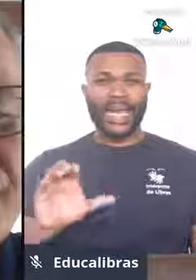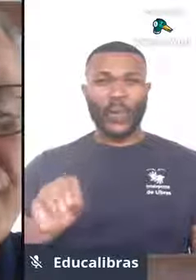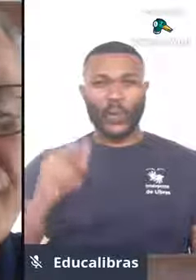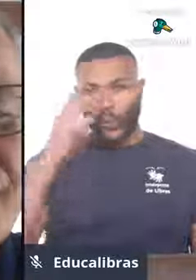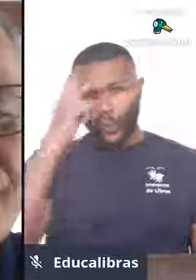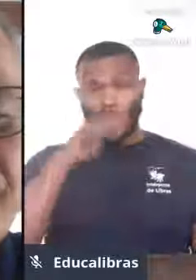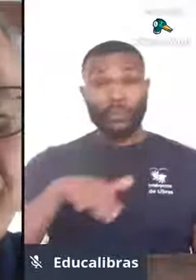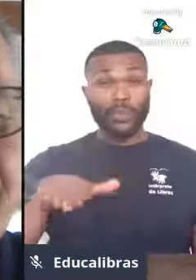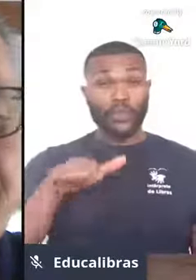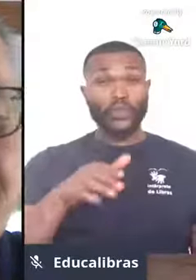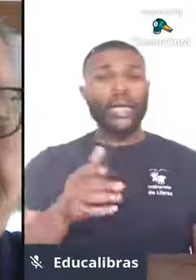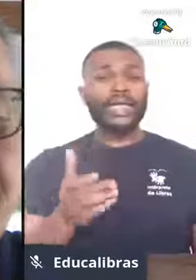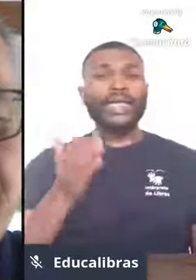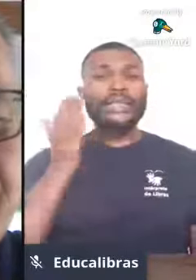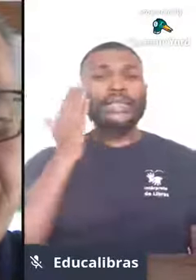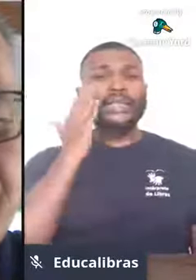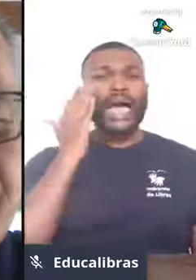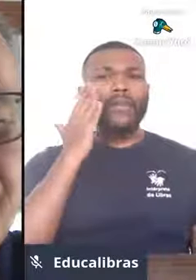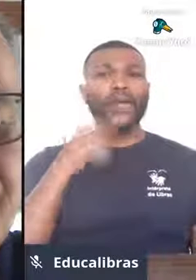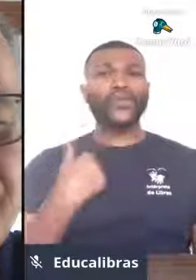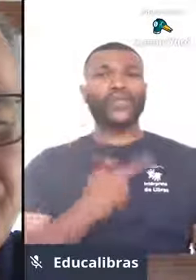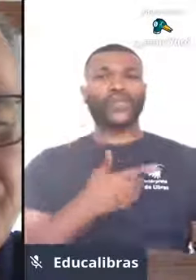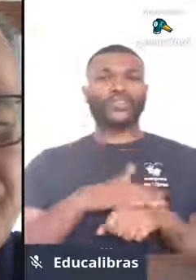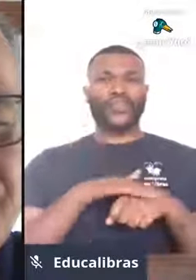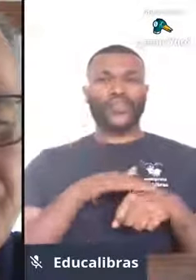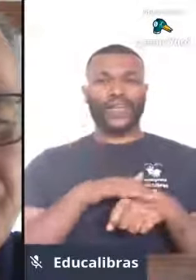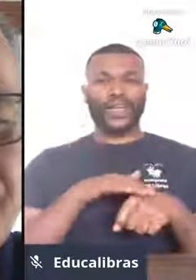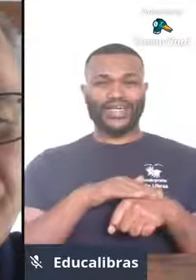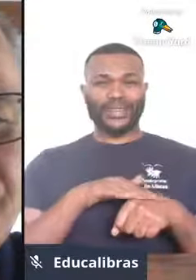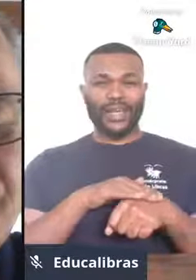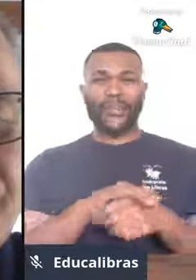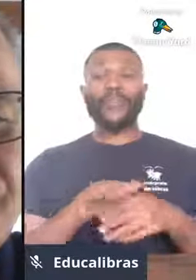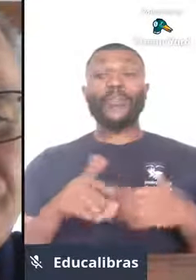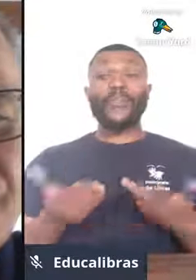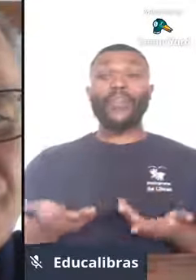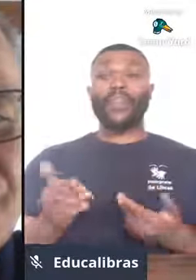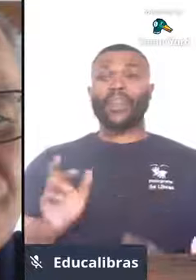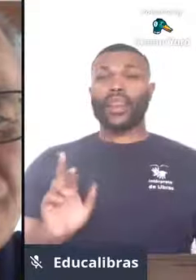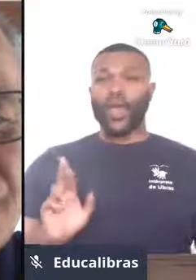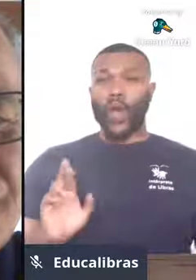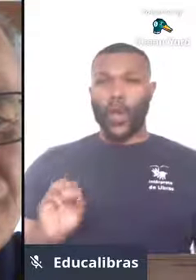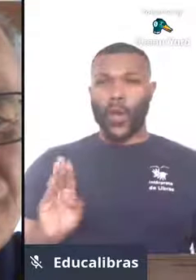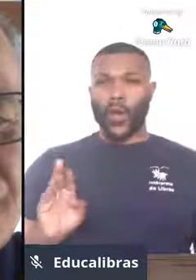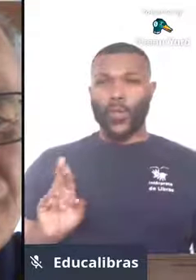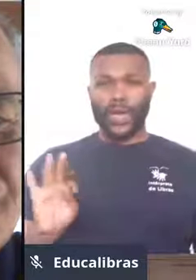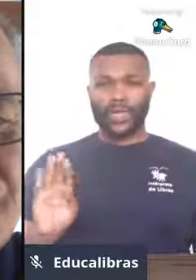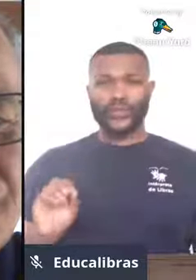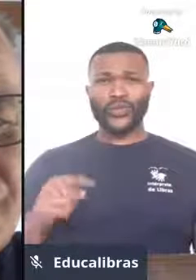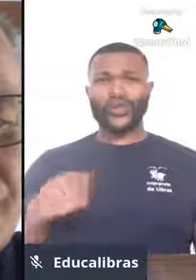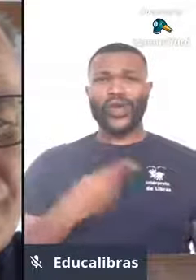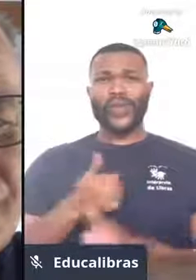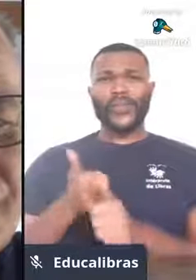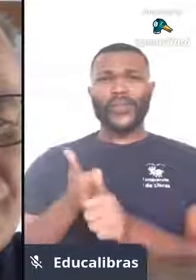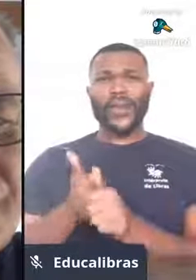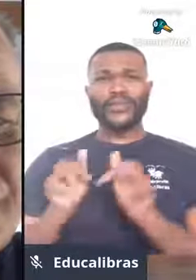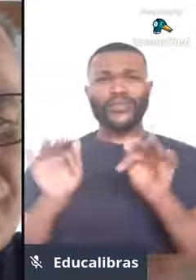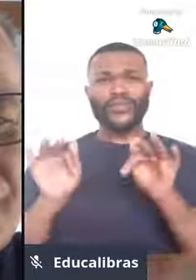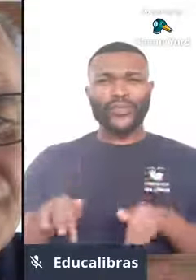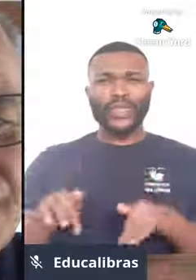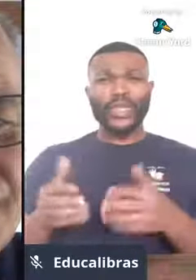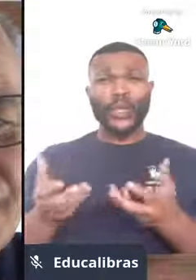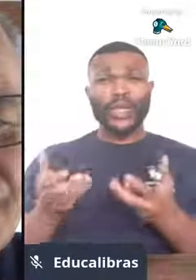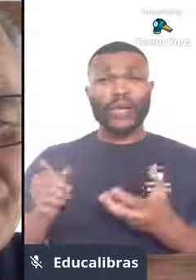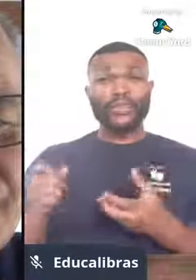interessados nessa nossa conversa. Roberto, nós estamos já chegando no final. Eu queria que você contasse